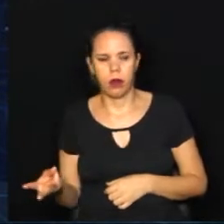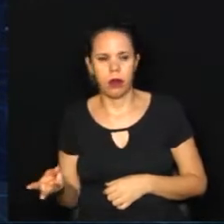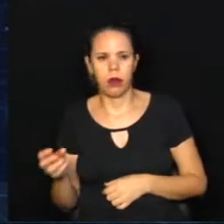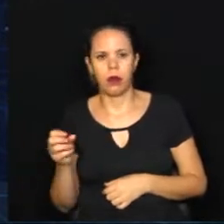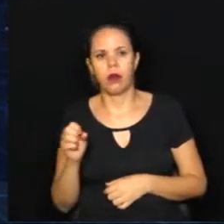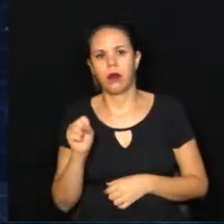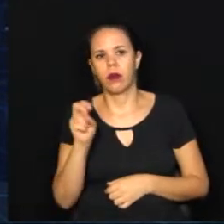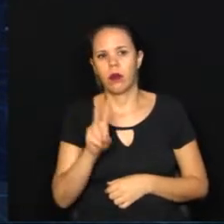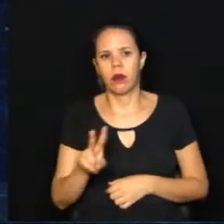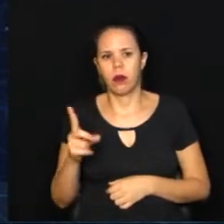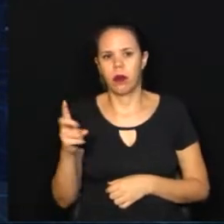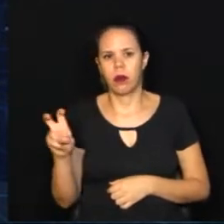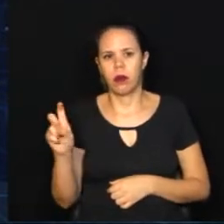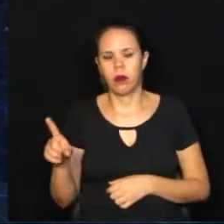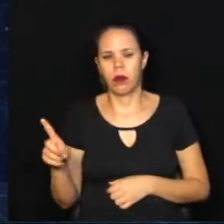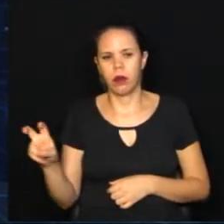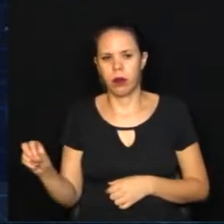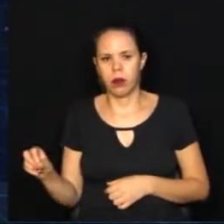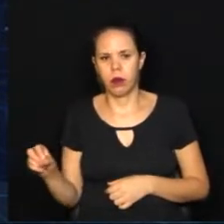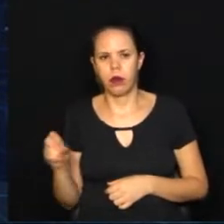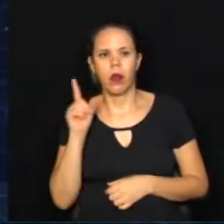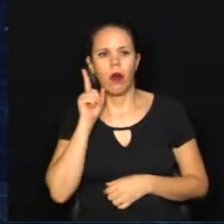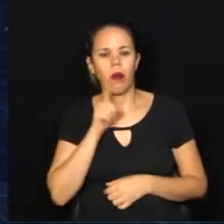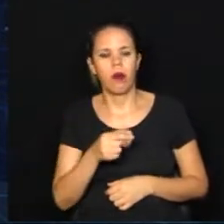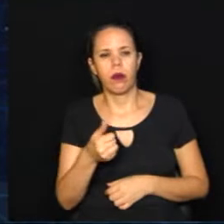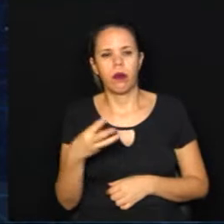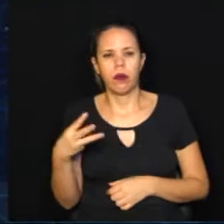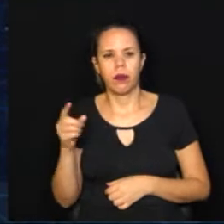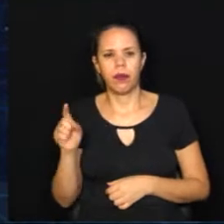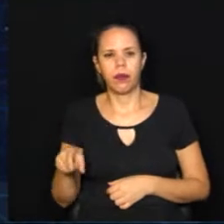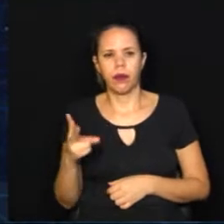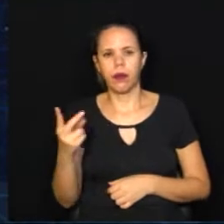16.453 casos, Sumaré 15.150, Americana